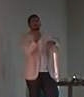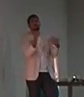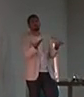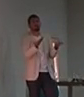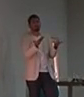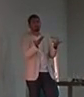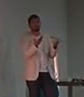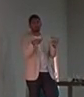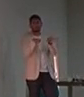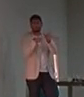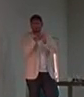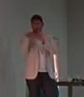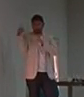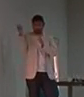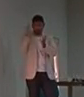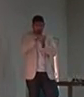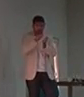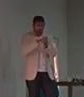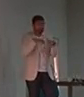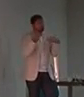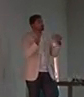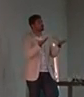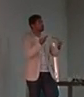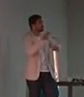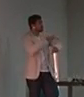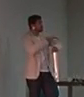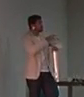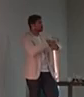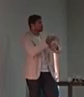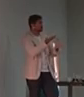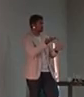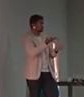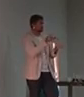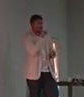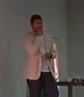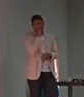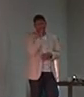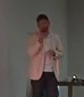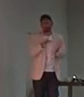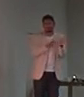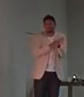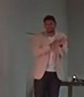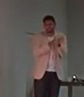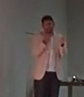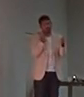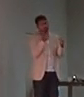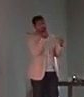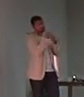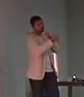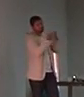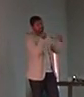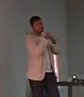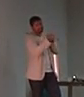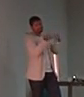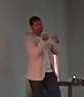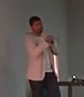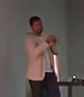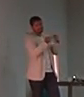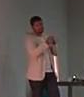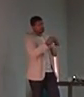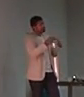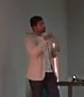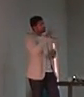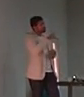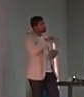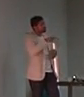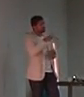pelo campus e pelo Instituto? Faz de conta que eu sou um repórter. E ao vivo eu coloco isso à frente do senhor. Professor